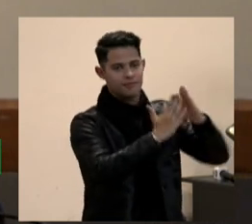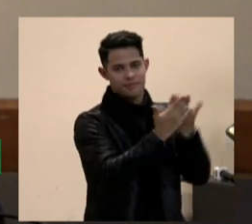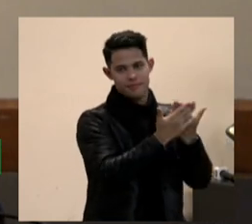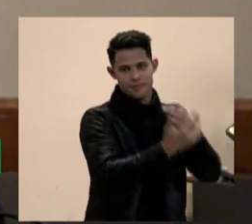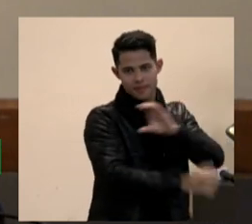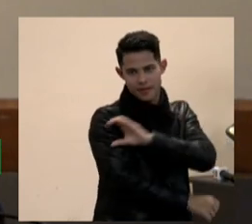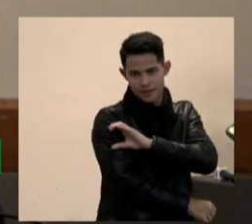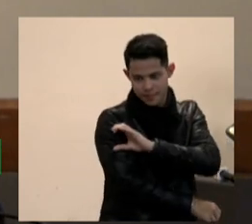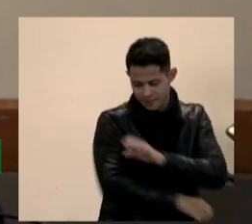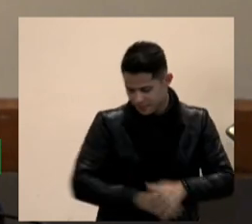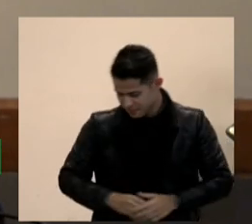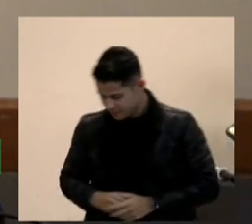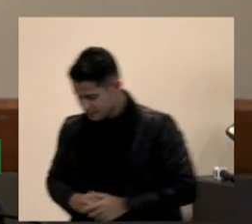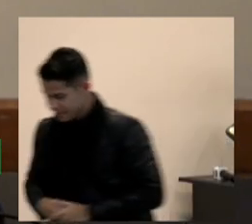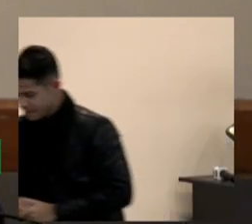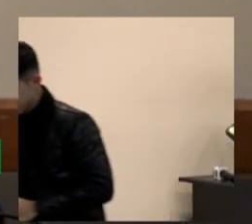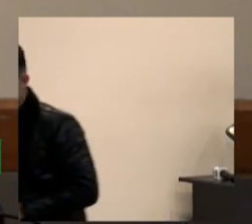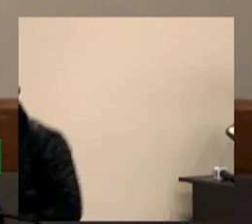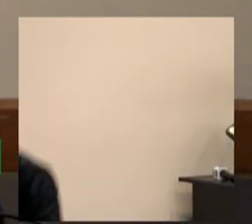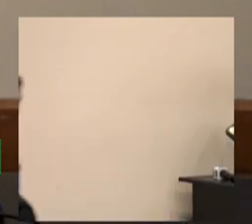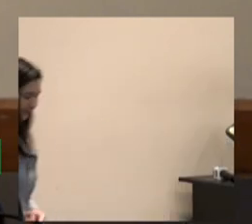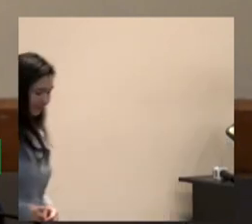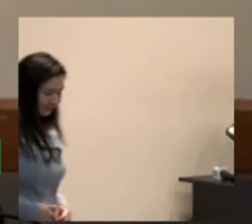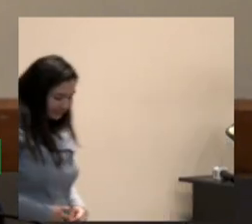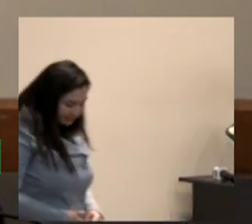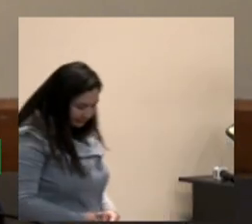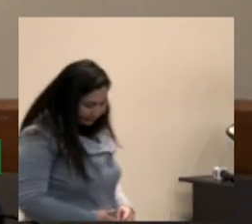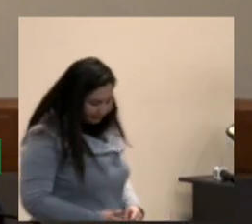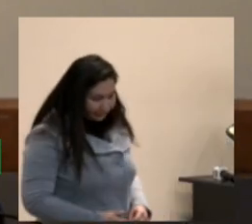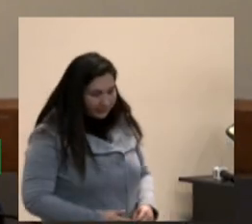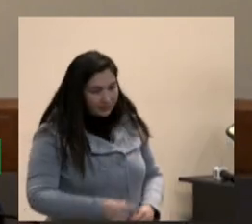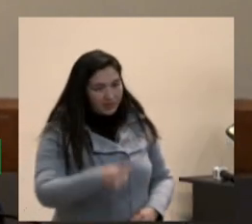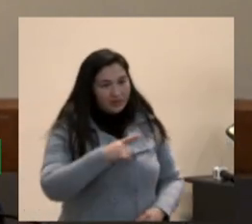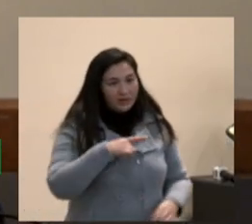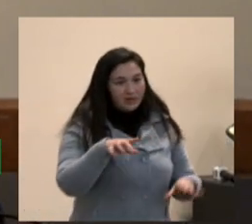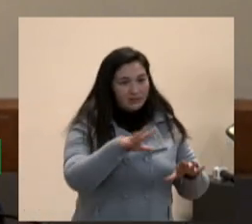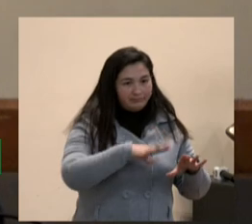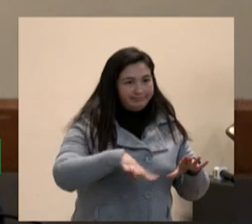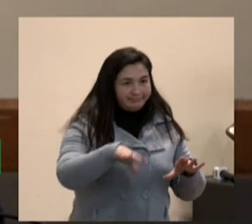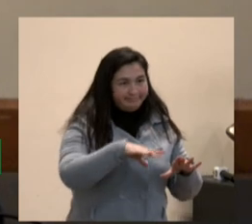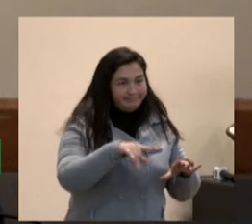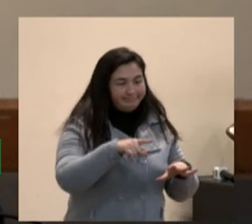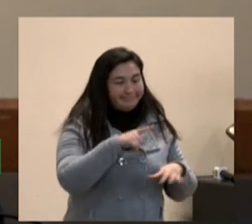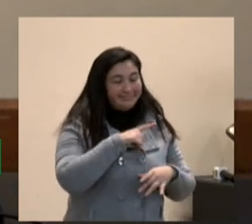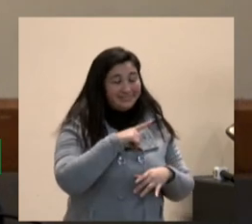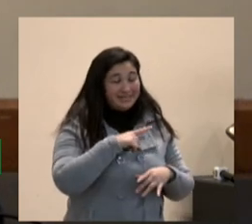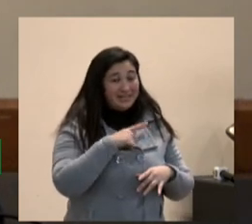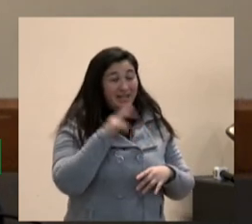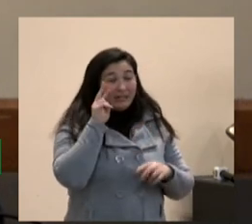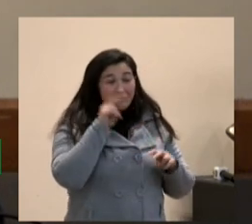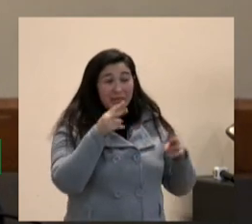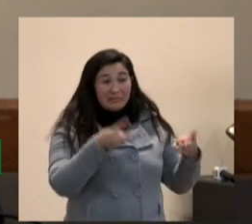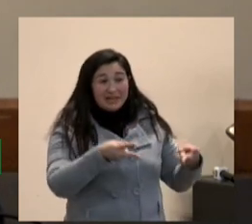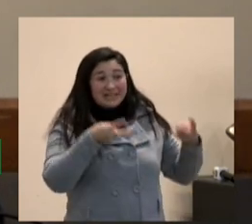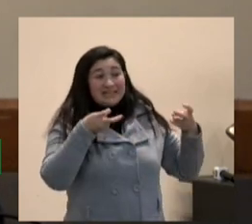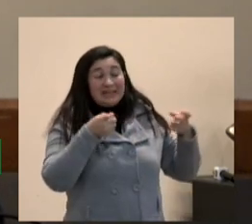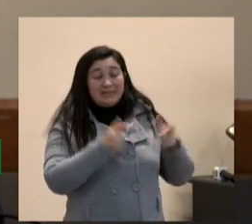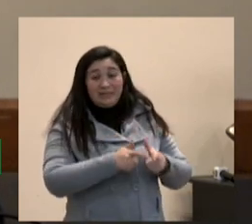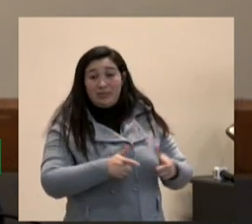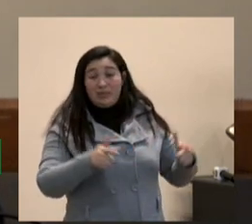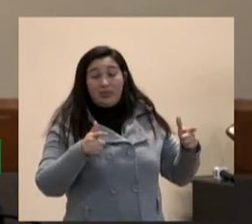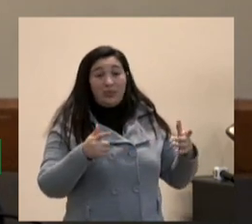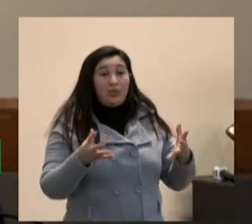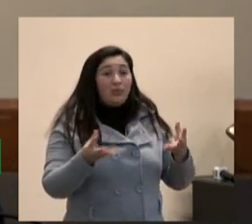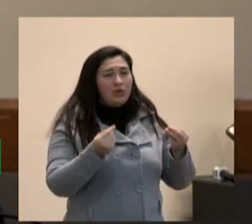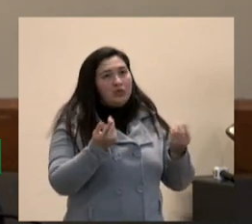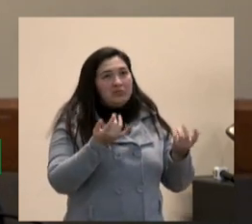nós temos as questões regionais, que são questões bastante gritantes no nosso país, né, quando a gente compara Sul, Sudeste e